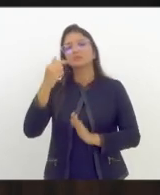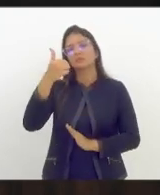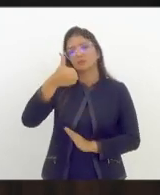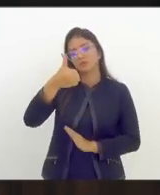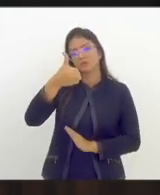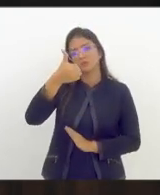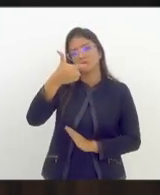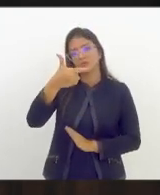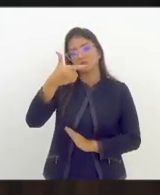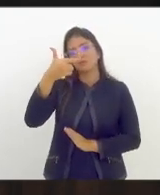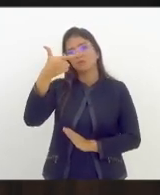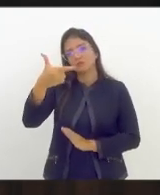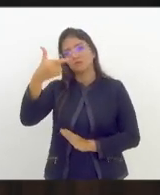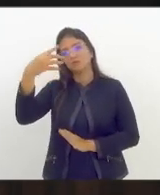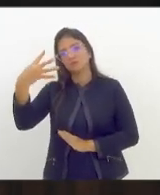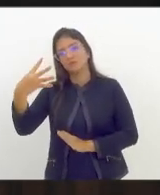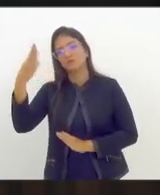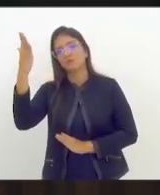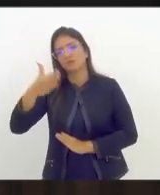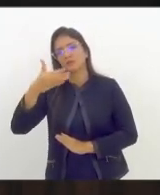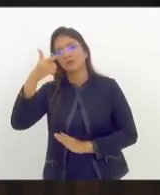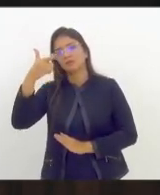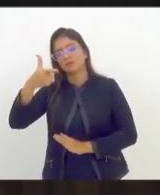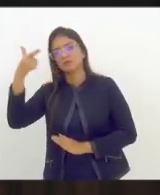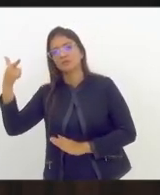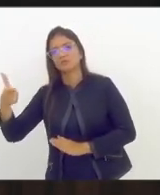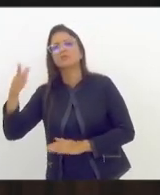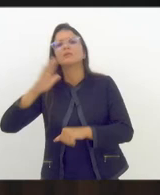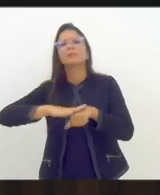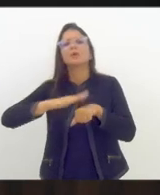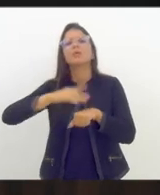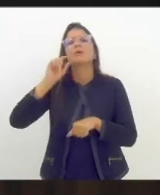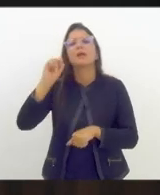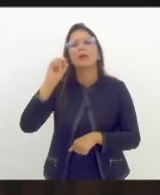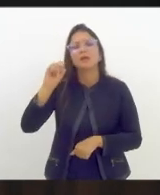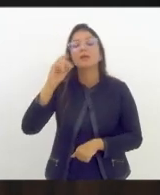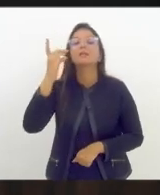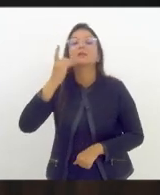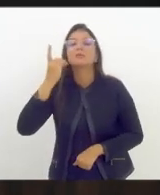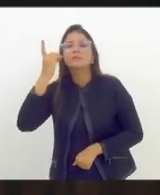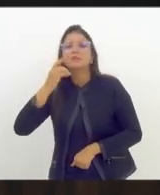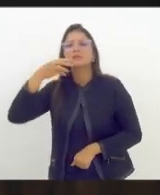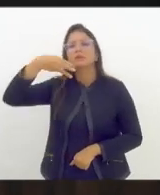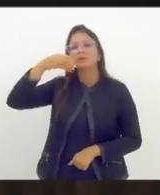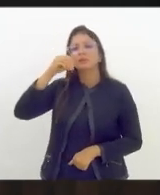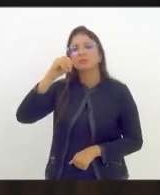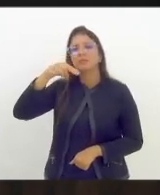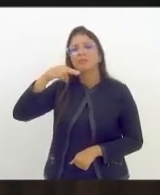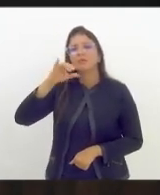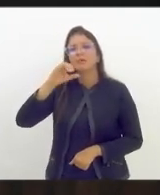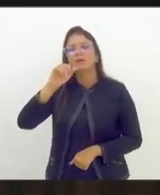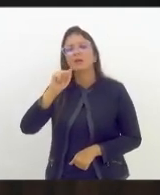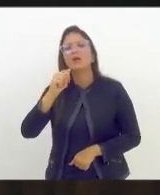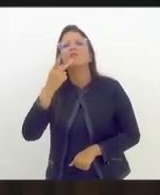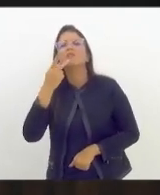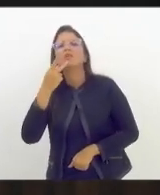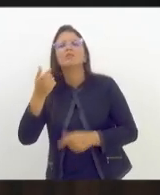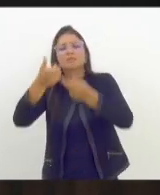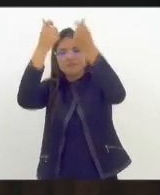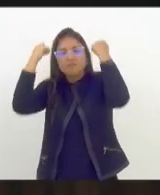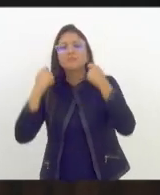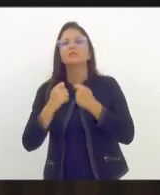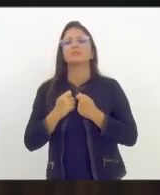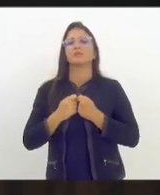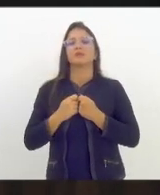1224 de 2022, de autoria da deputada Mônica Francisco, que concede medalha Tiradentes e o respectivo